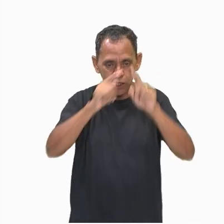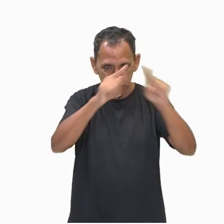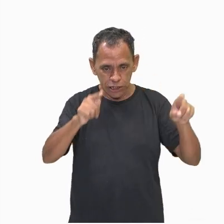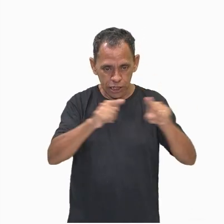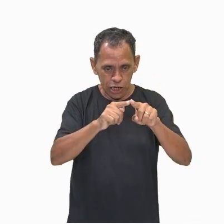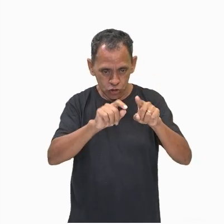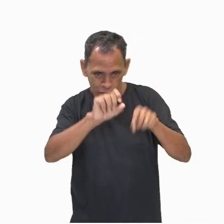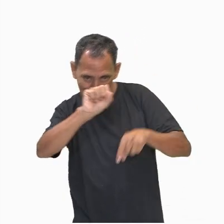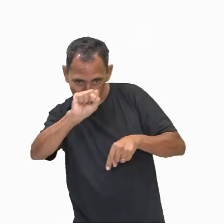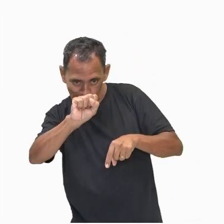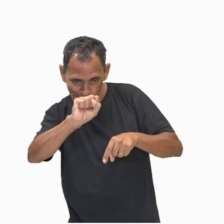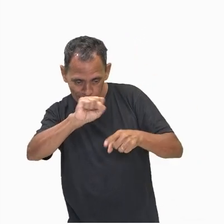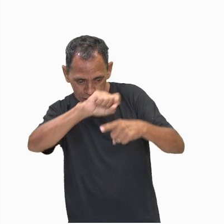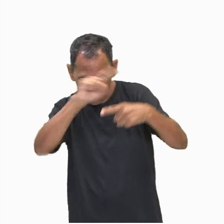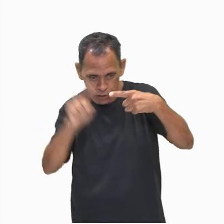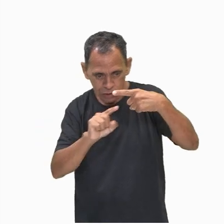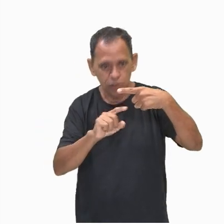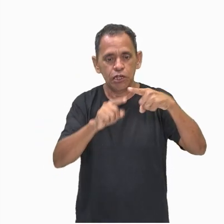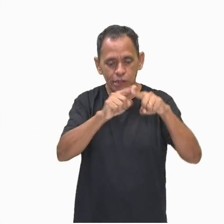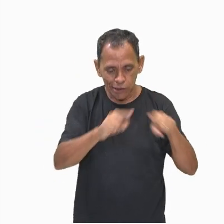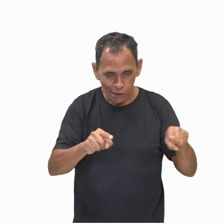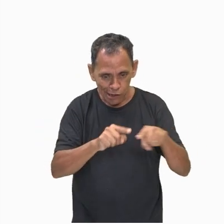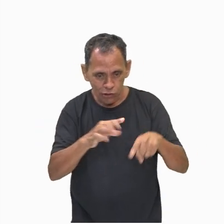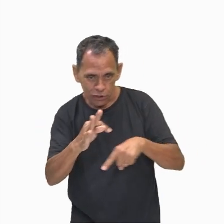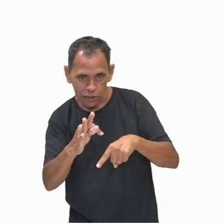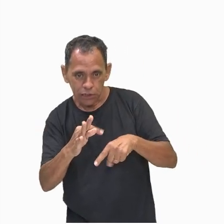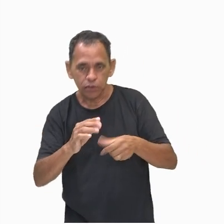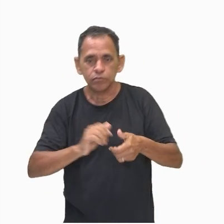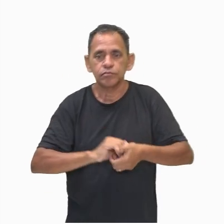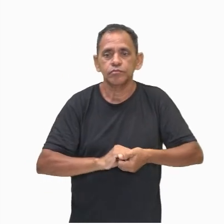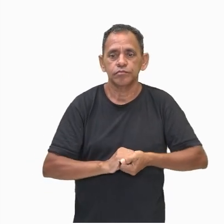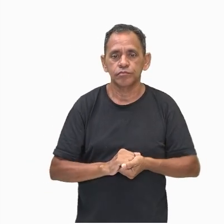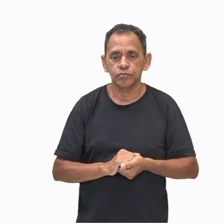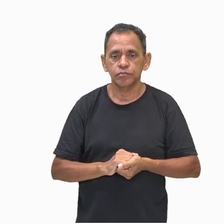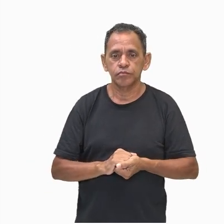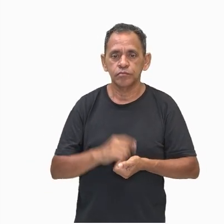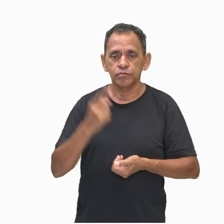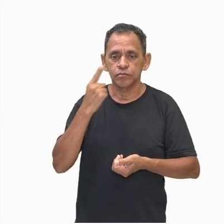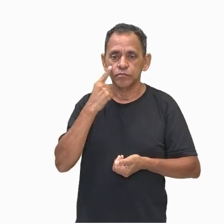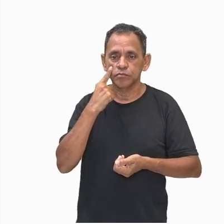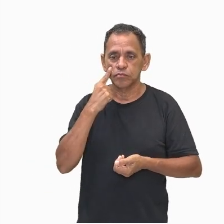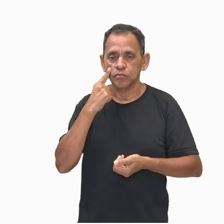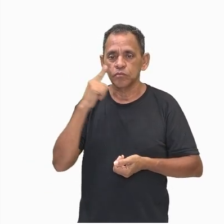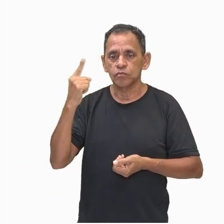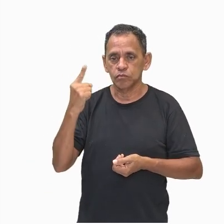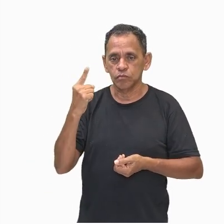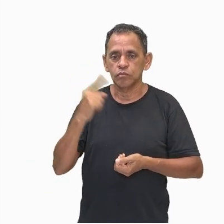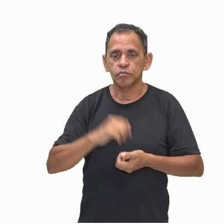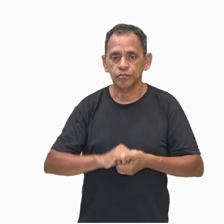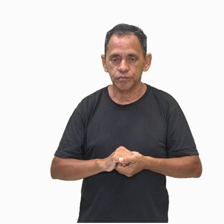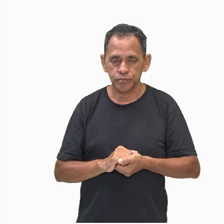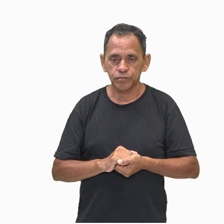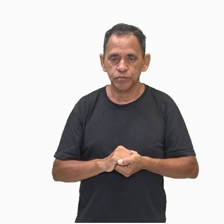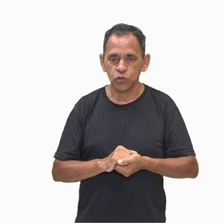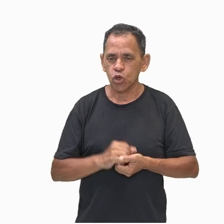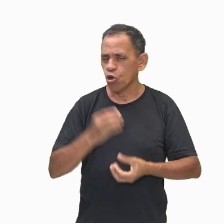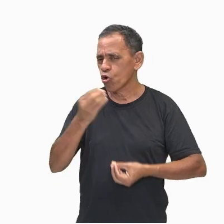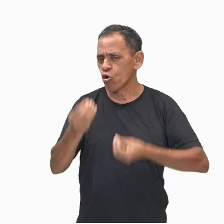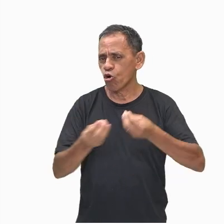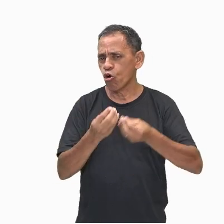s0 e o Del t t Men o t0 observem vocês que a unidade para expressar a